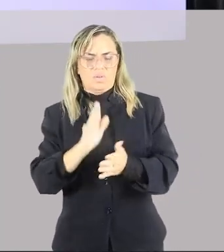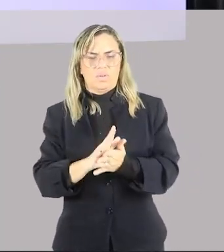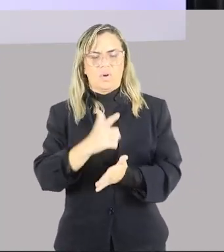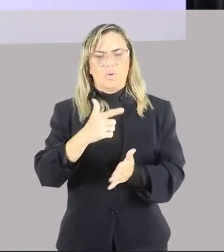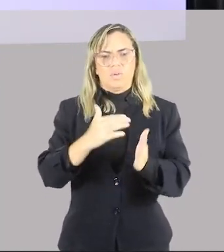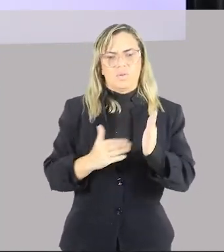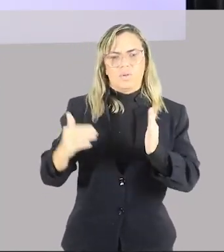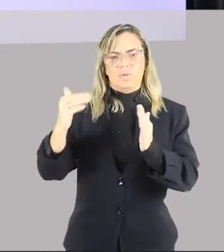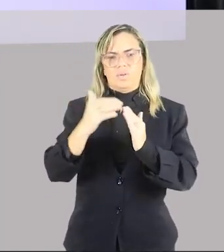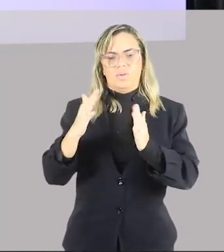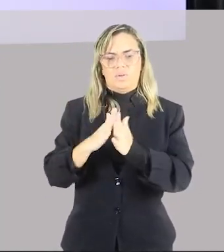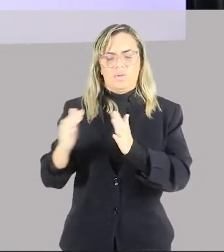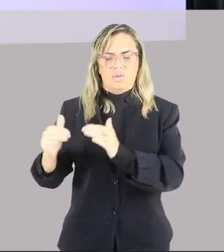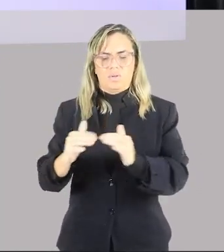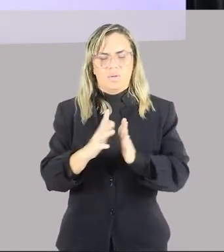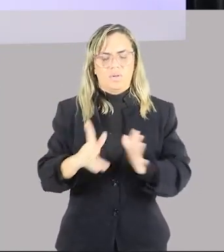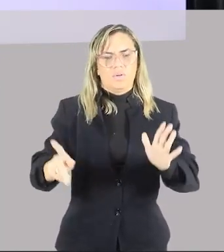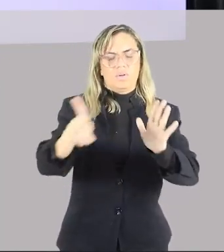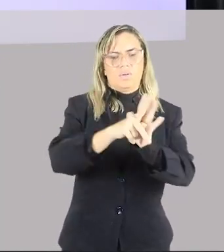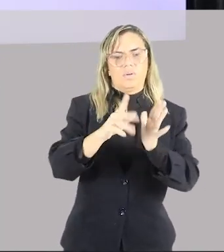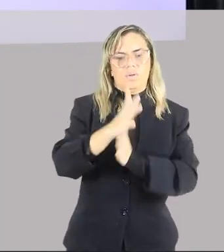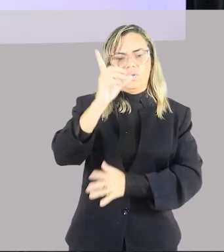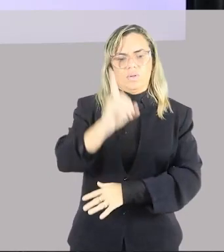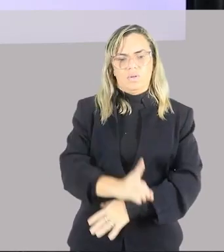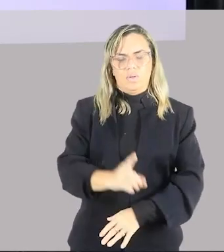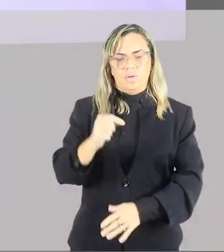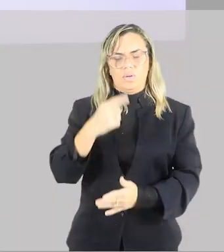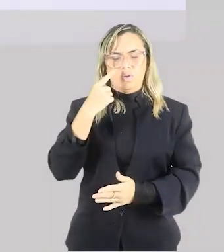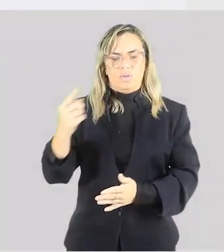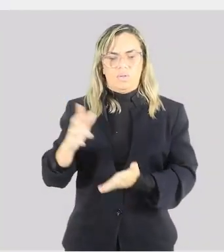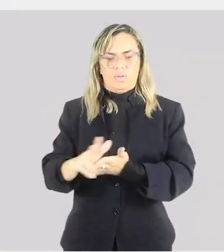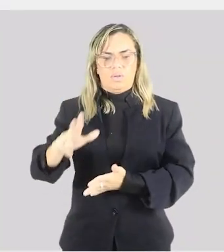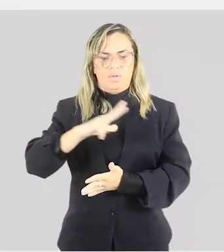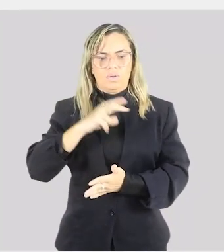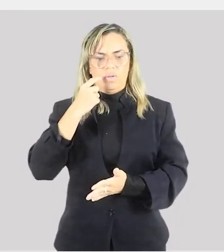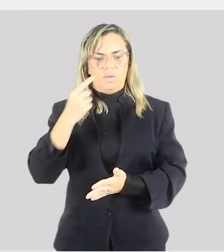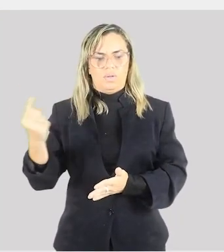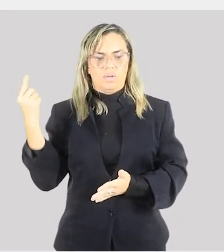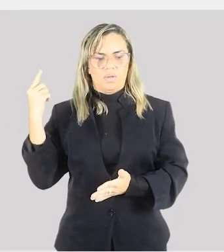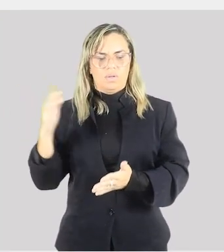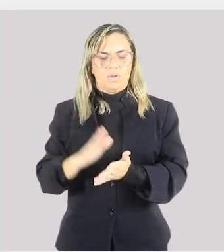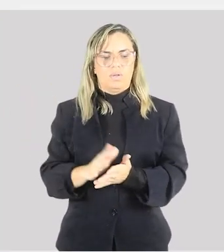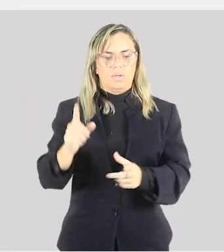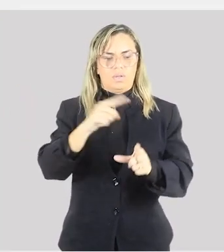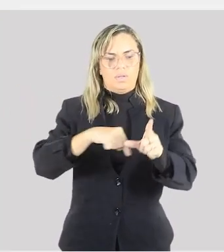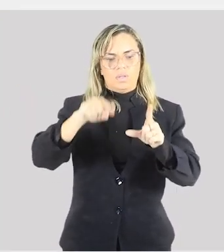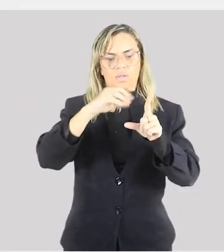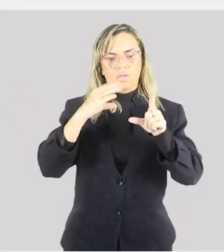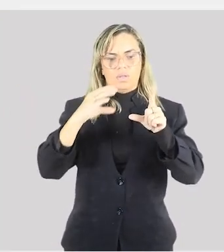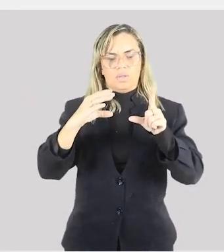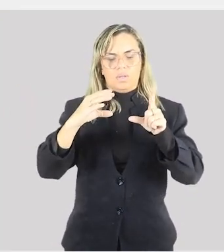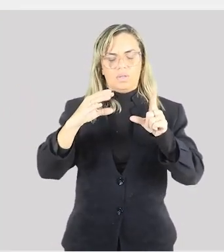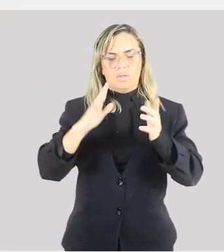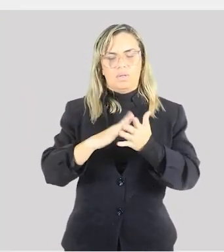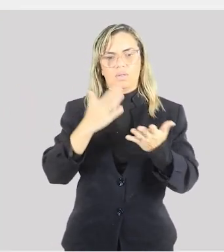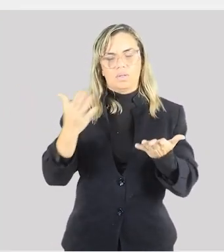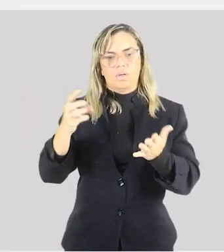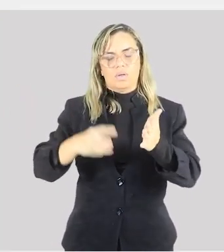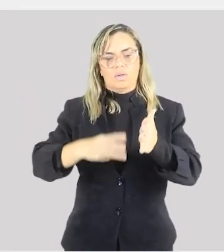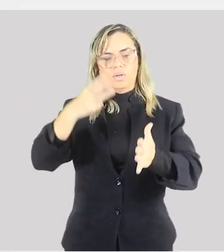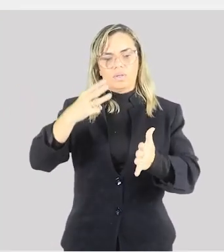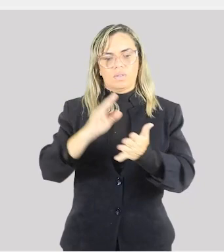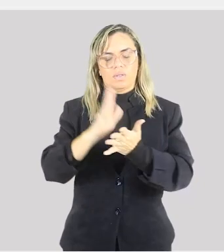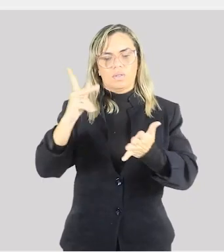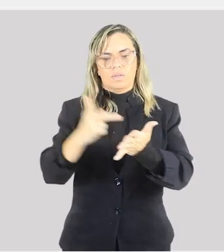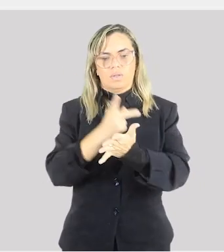fala de equiparação aos atos próprios do direito privado. Portanto, apenas o terceiro está incorreto, esse